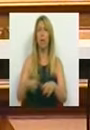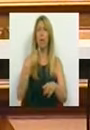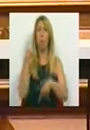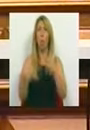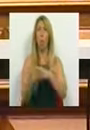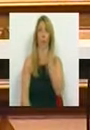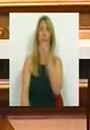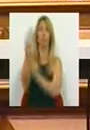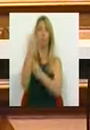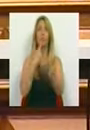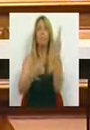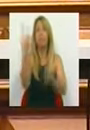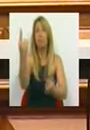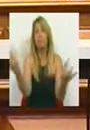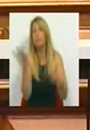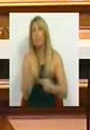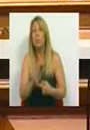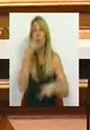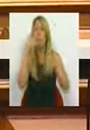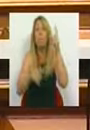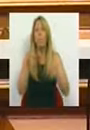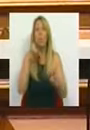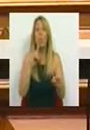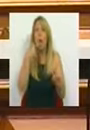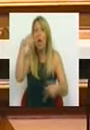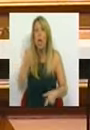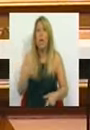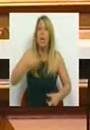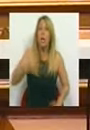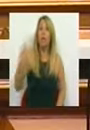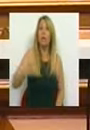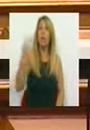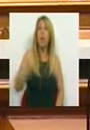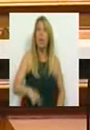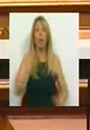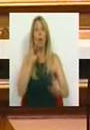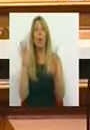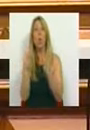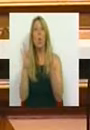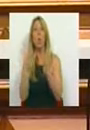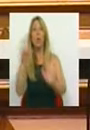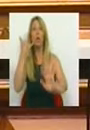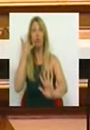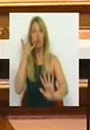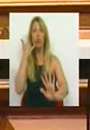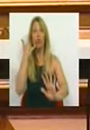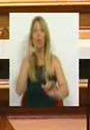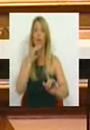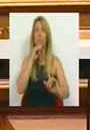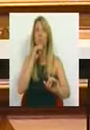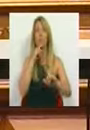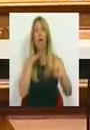cidadão, através do seu contacto telefónico ou e-mail, passar a ter um acesso que ele reconhece como válido com os organismos